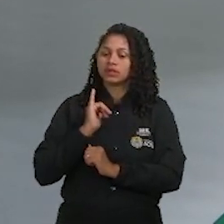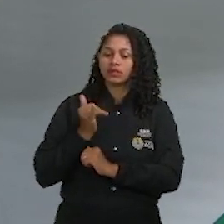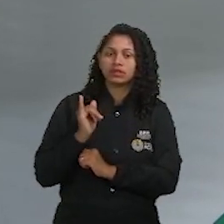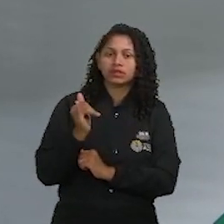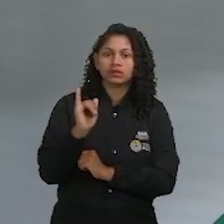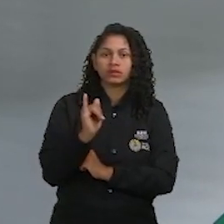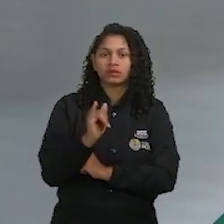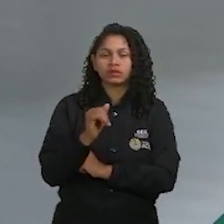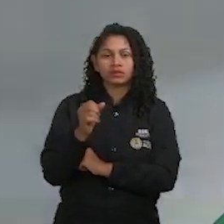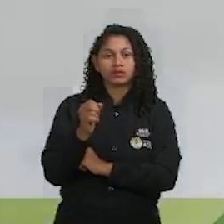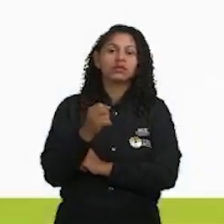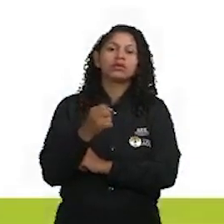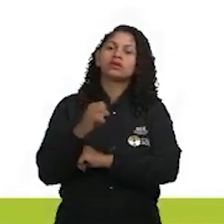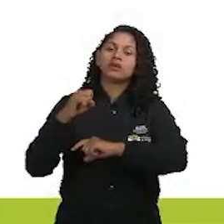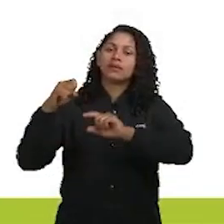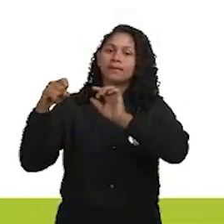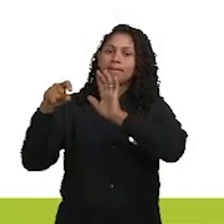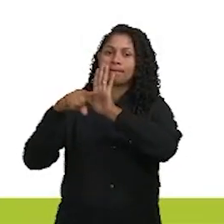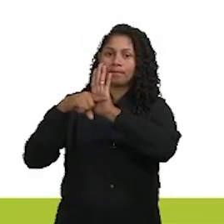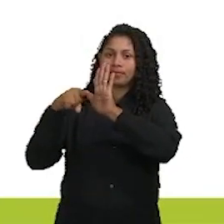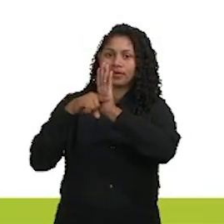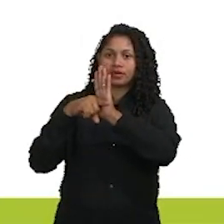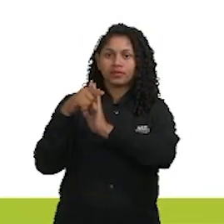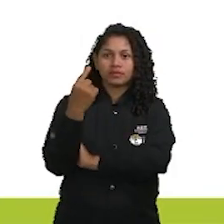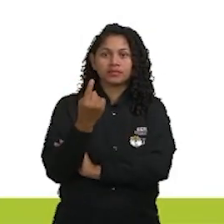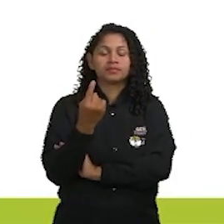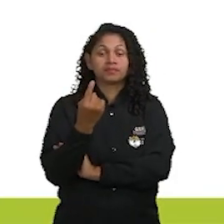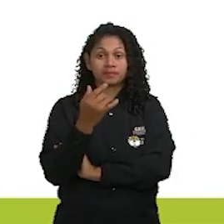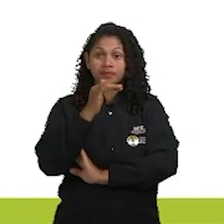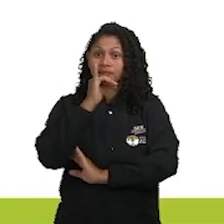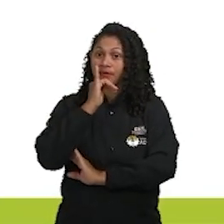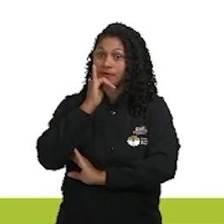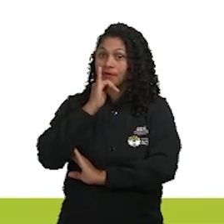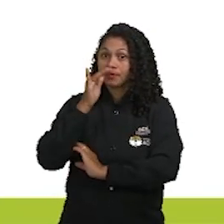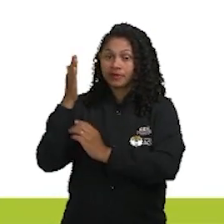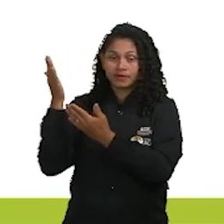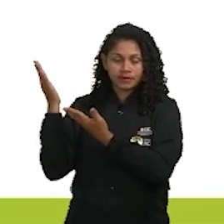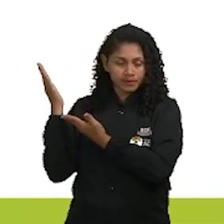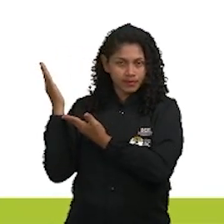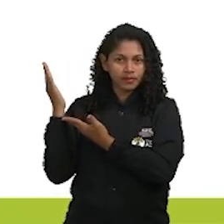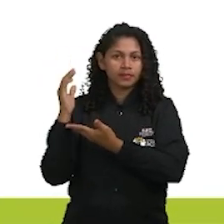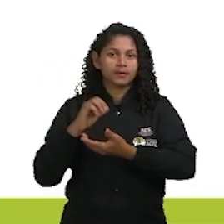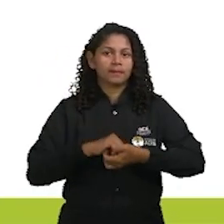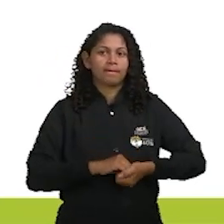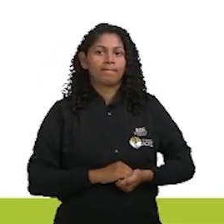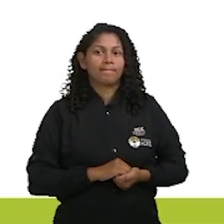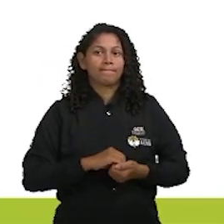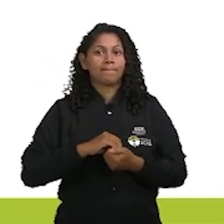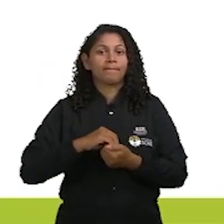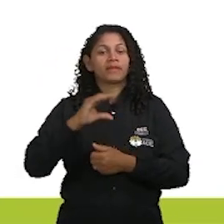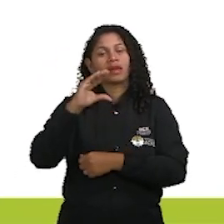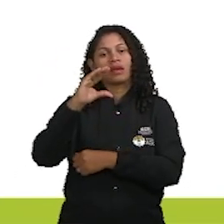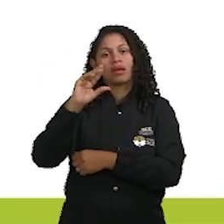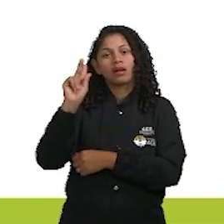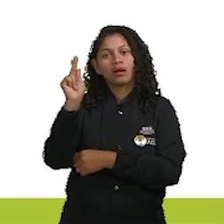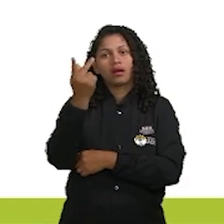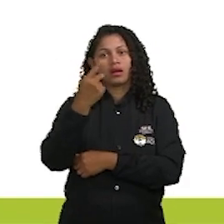igual a menos 1. O exemplo que a gente tratou lá no início, né?